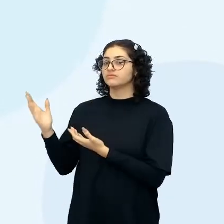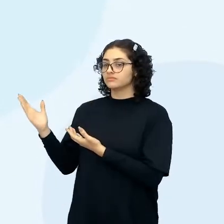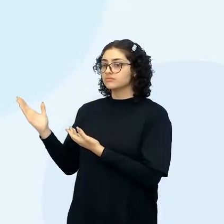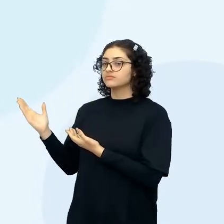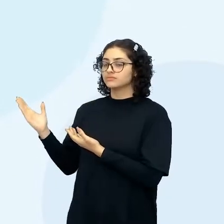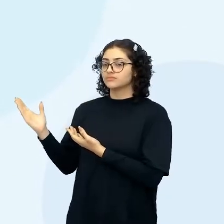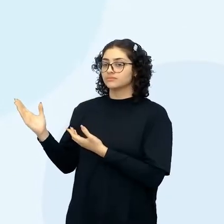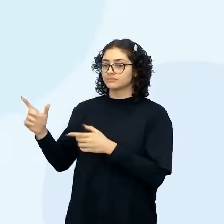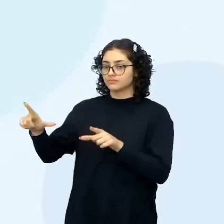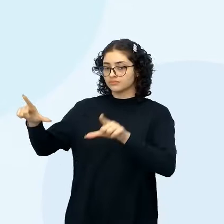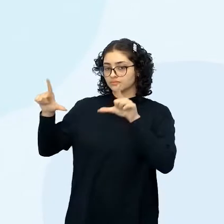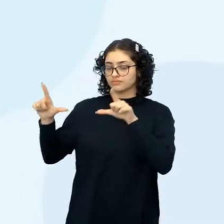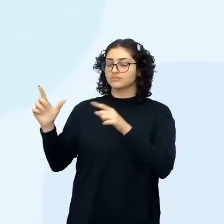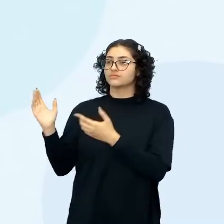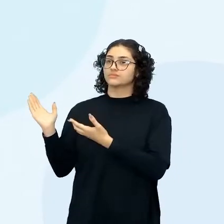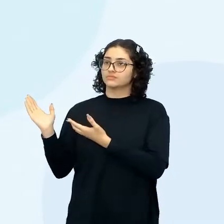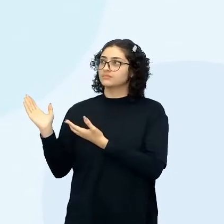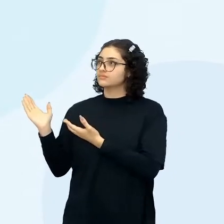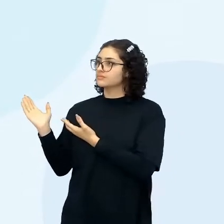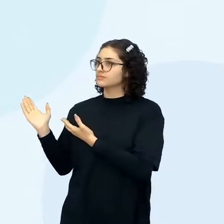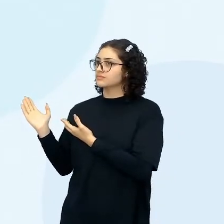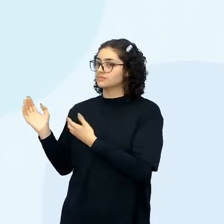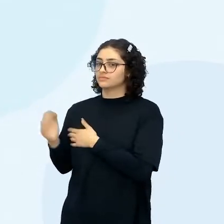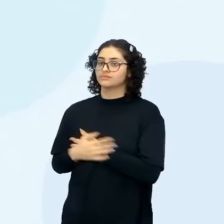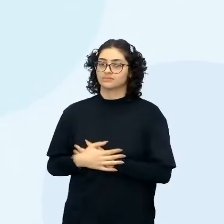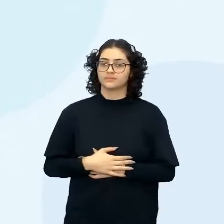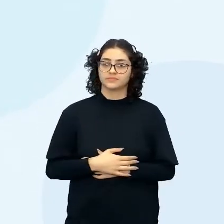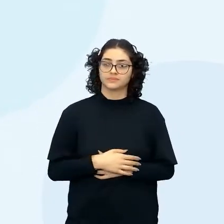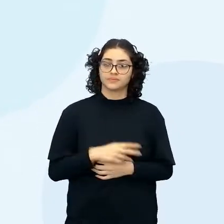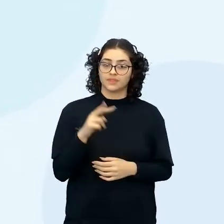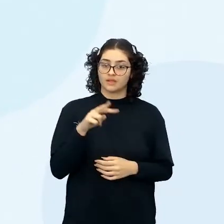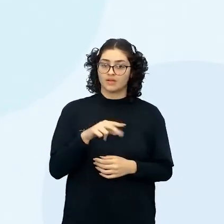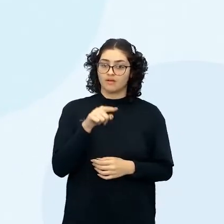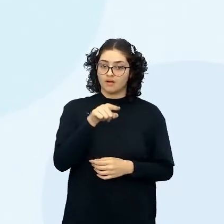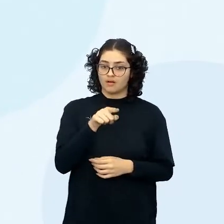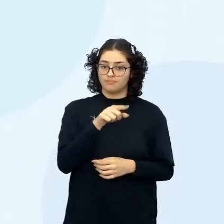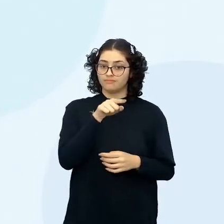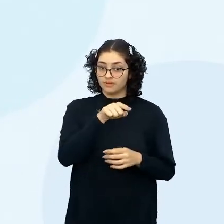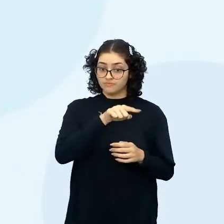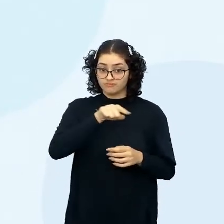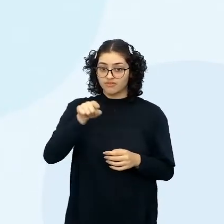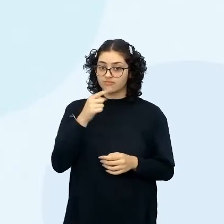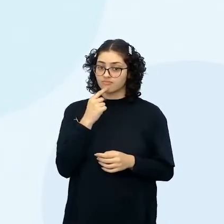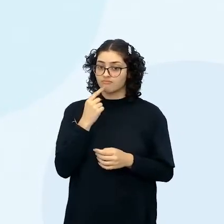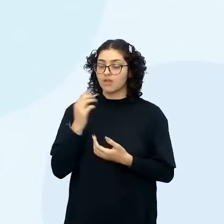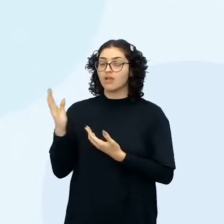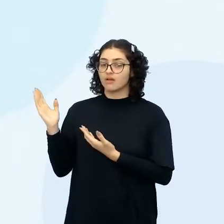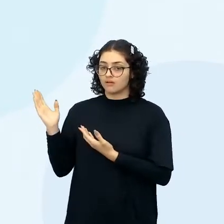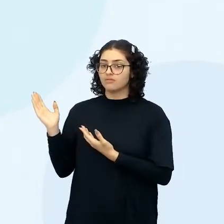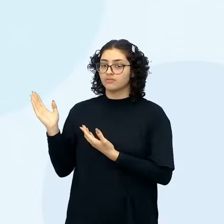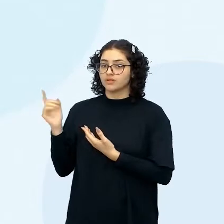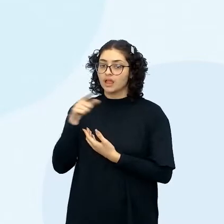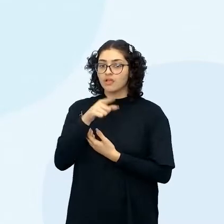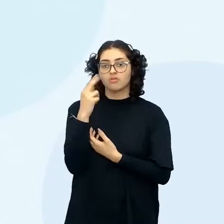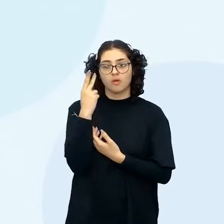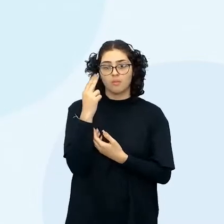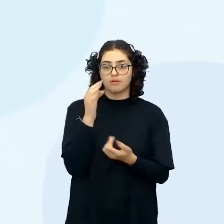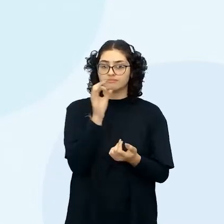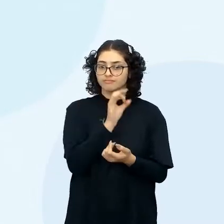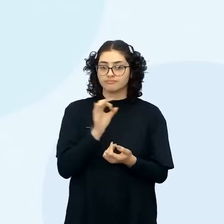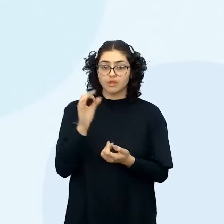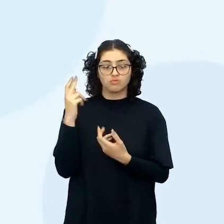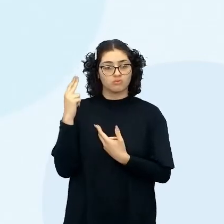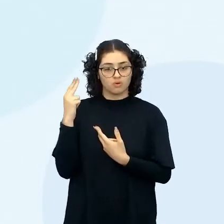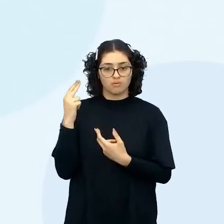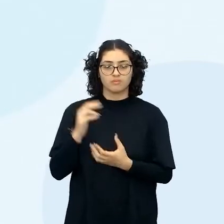vocês aqui desse lado de cá, onde eu tô aqui, olha, grifando, né? Eu tenho aqui as células normais. Vou até mudar de